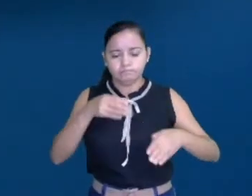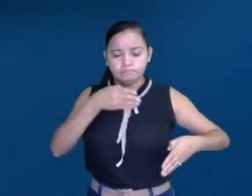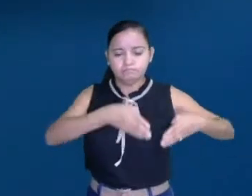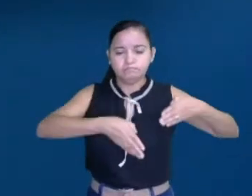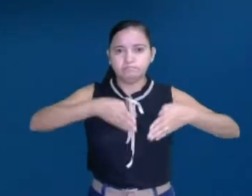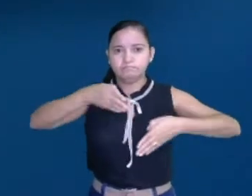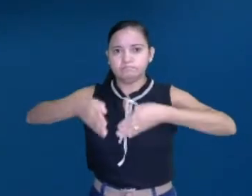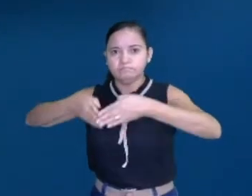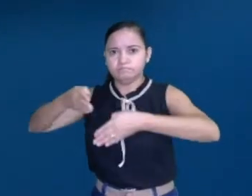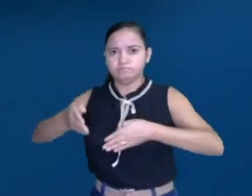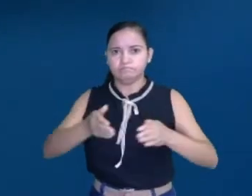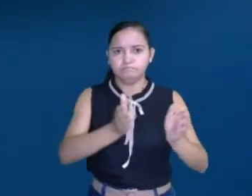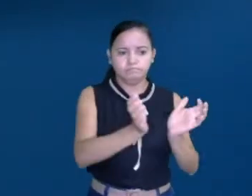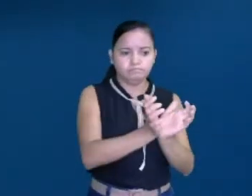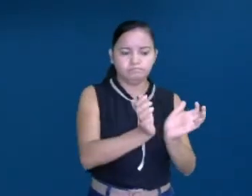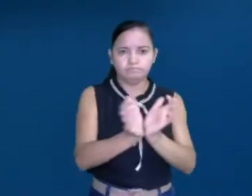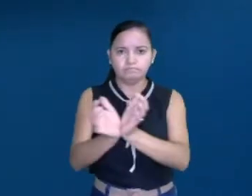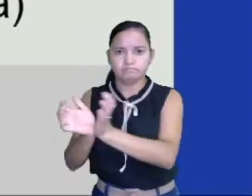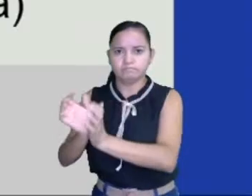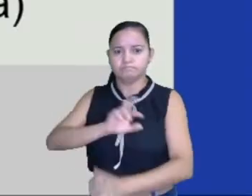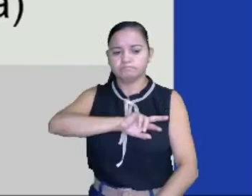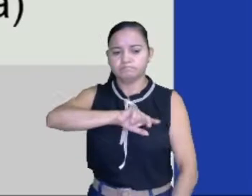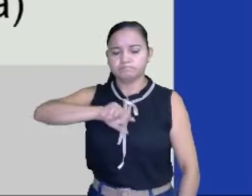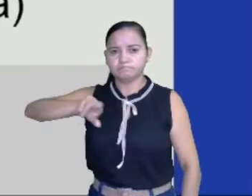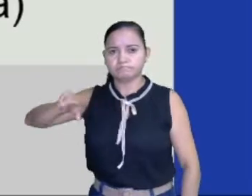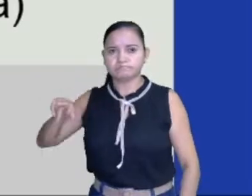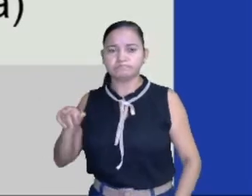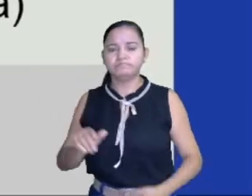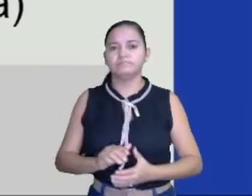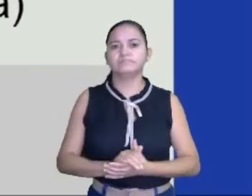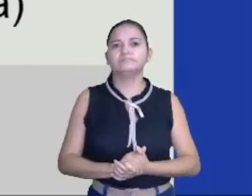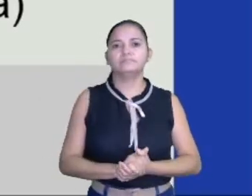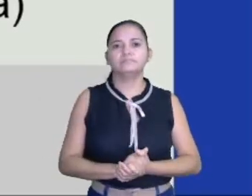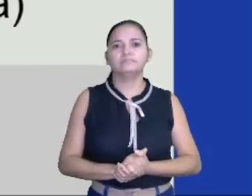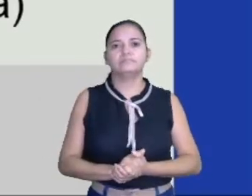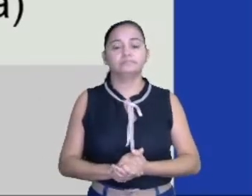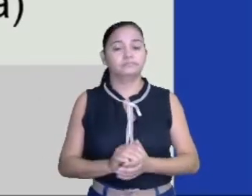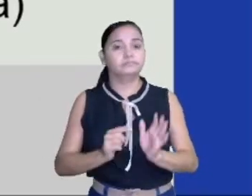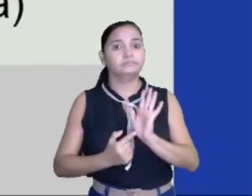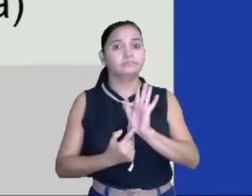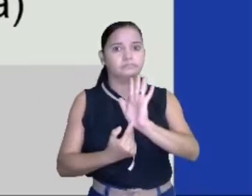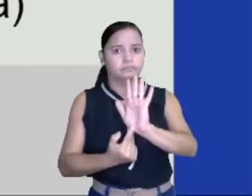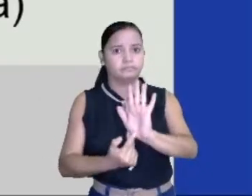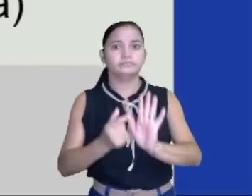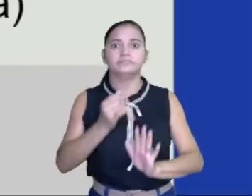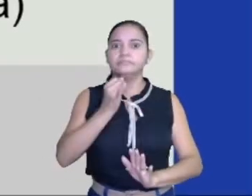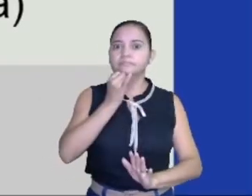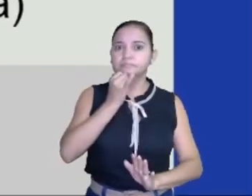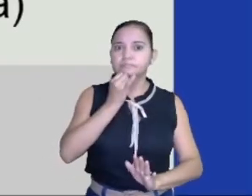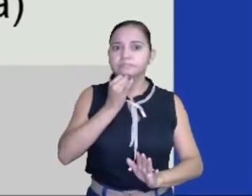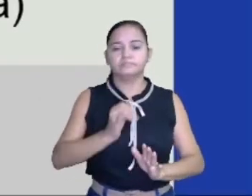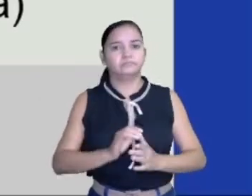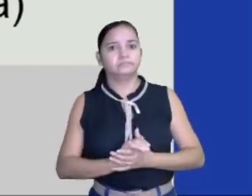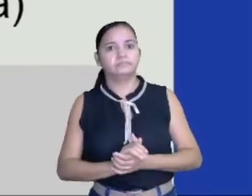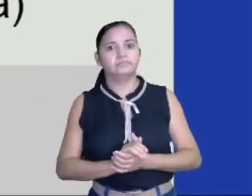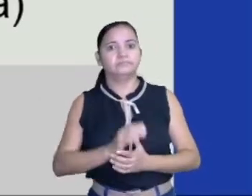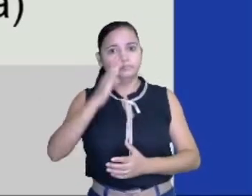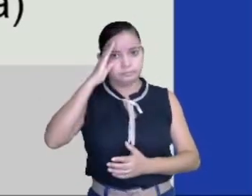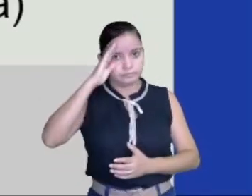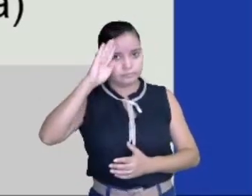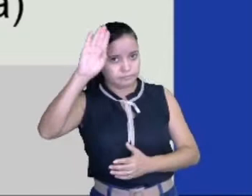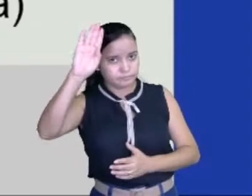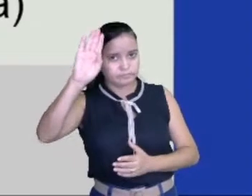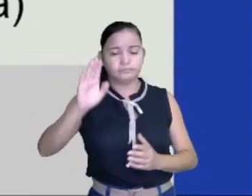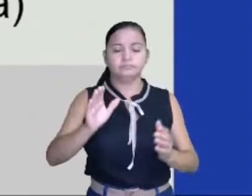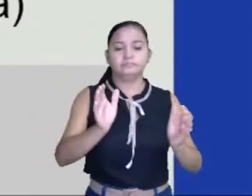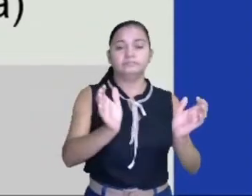mais de um grupo social. Aqui a gente colocou apenas os exemplos dos principais grupos sociais, só